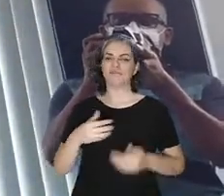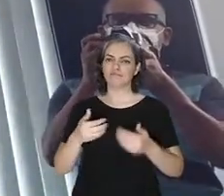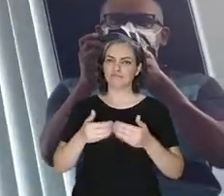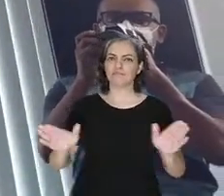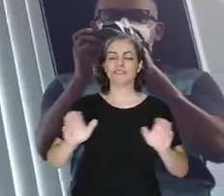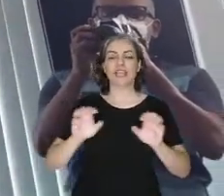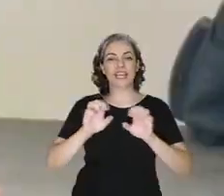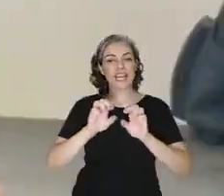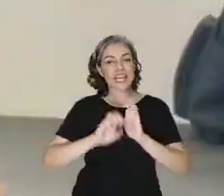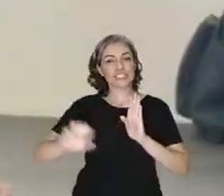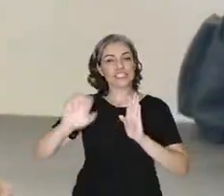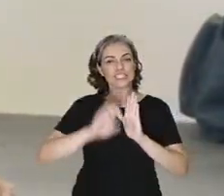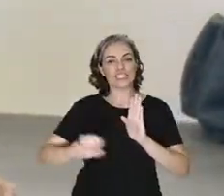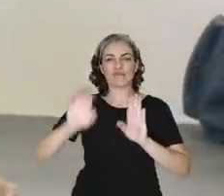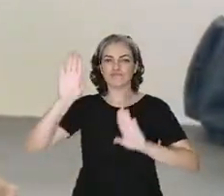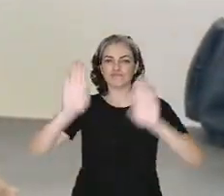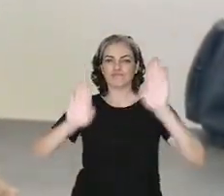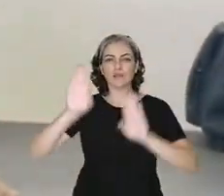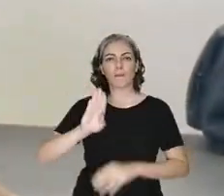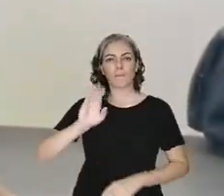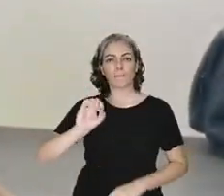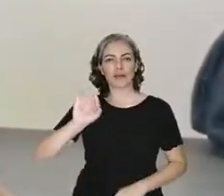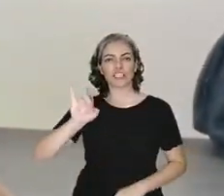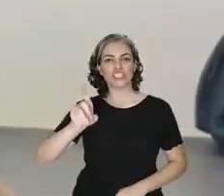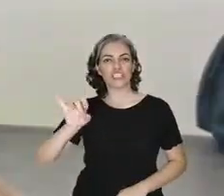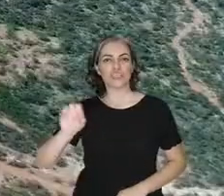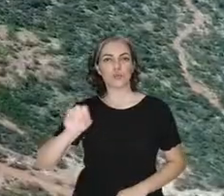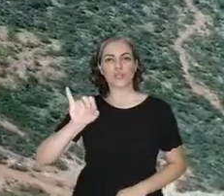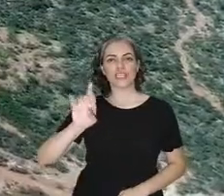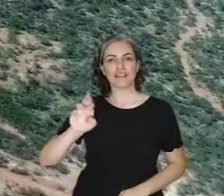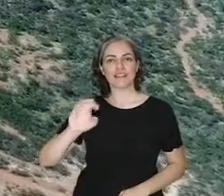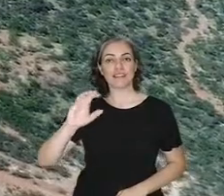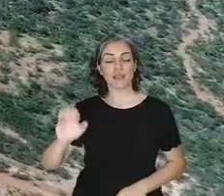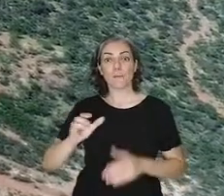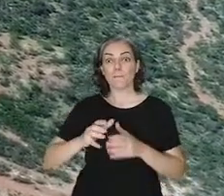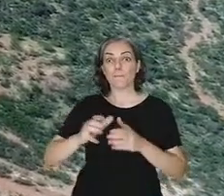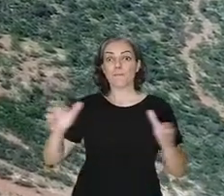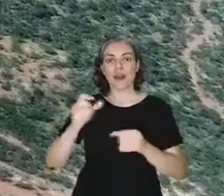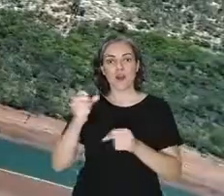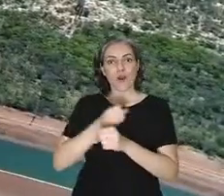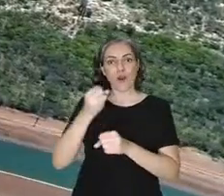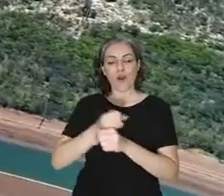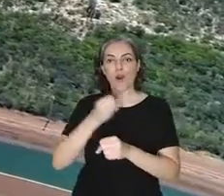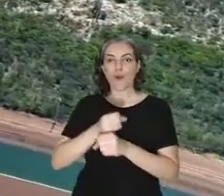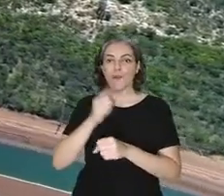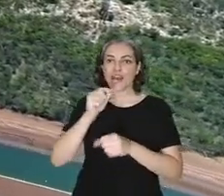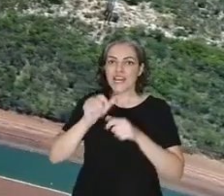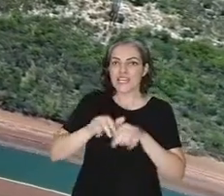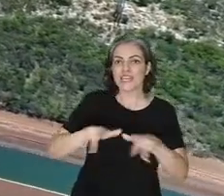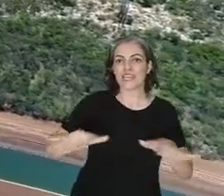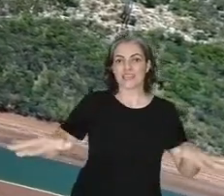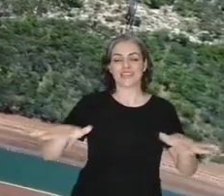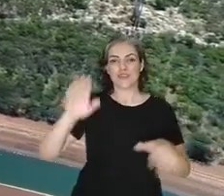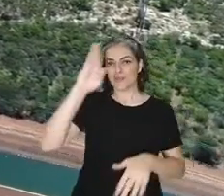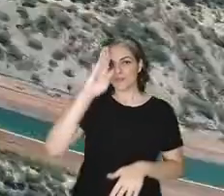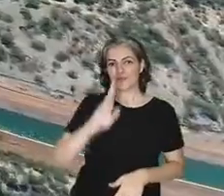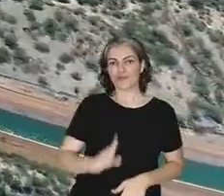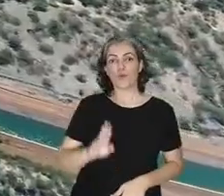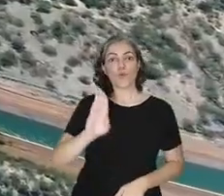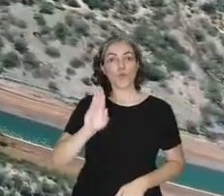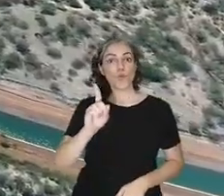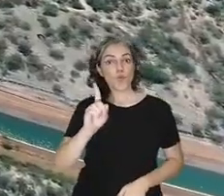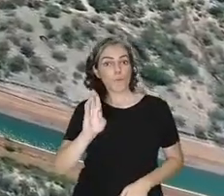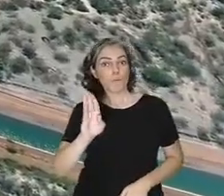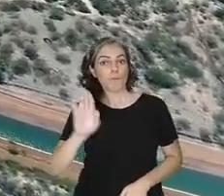lançamos o edital para a concessão do baixinho do índice o maior projeto de irrigação do Brasil e vai alavancar mais de 1